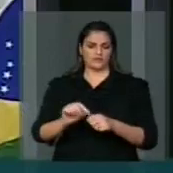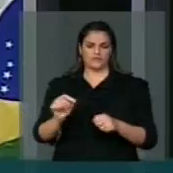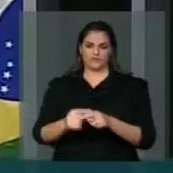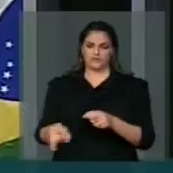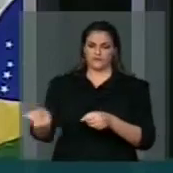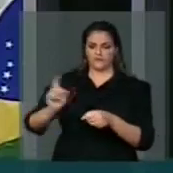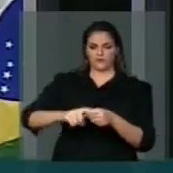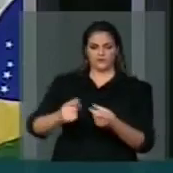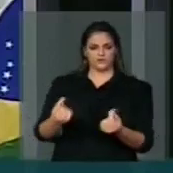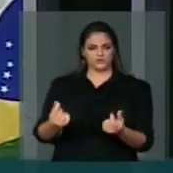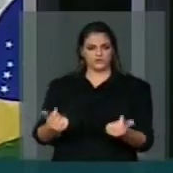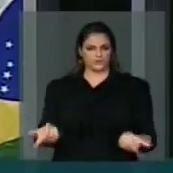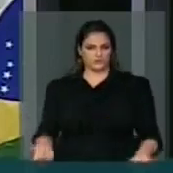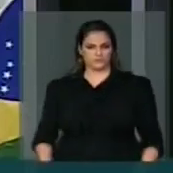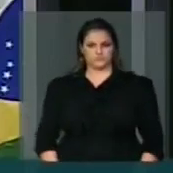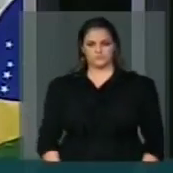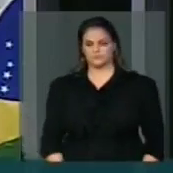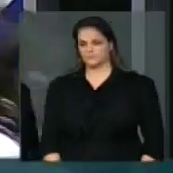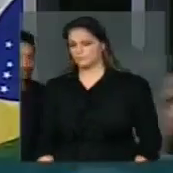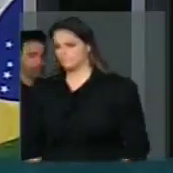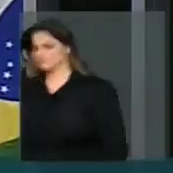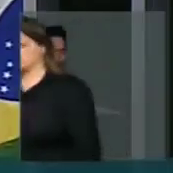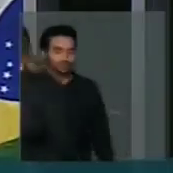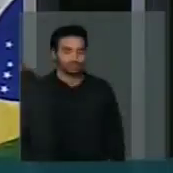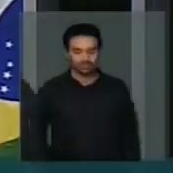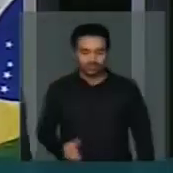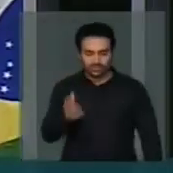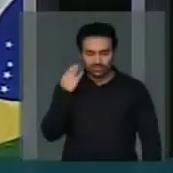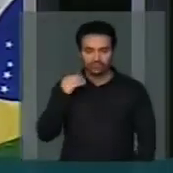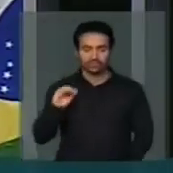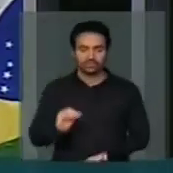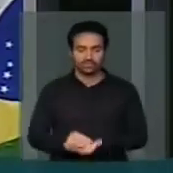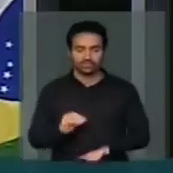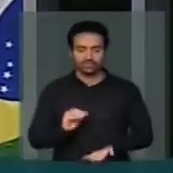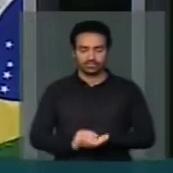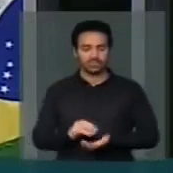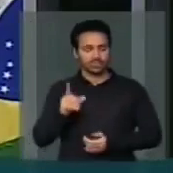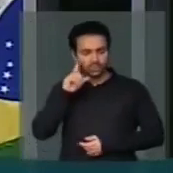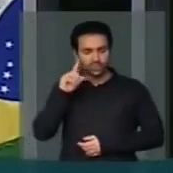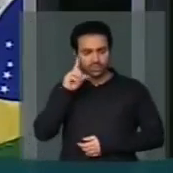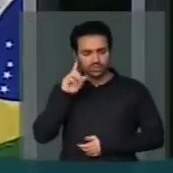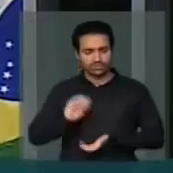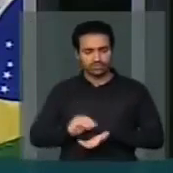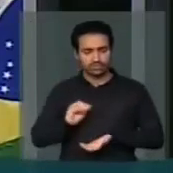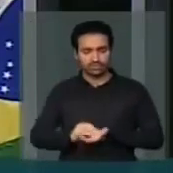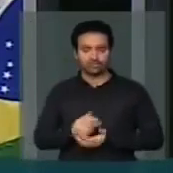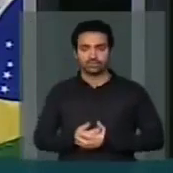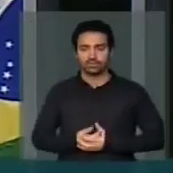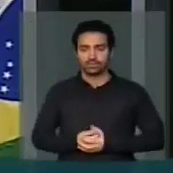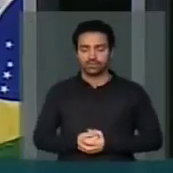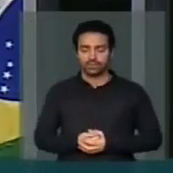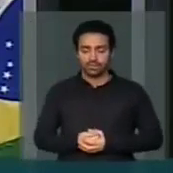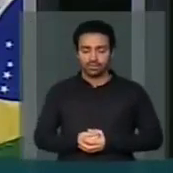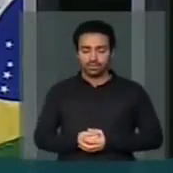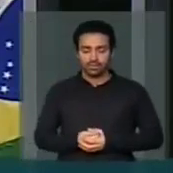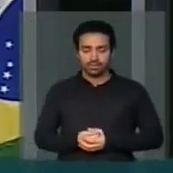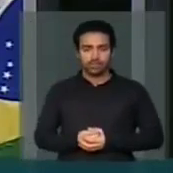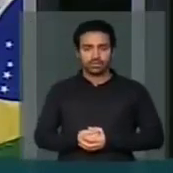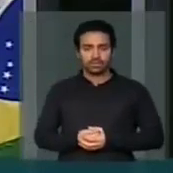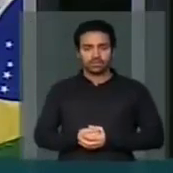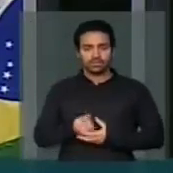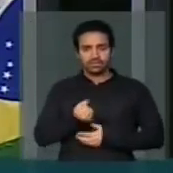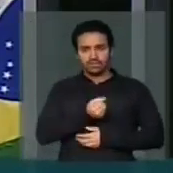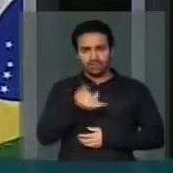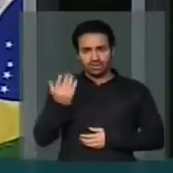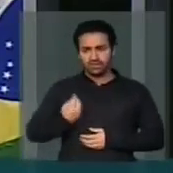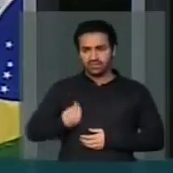repõe, sabe que a escassez vem no dia a dia, vem rápido. Quantas histórias nós